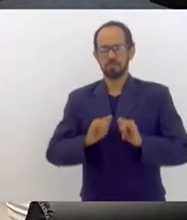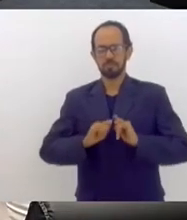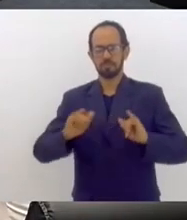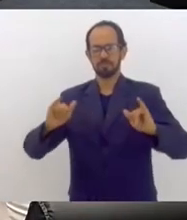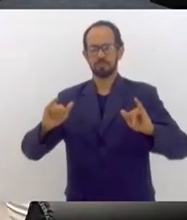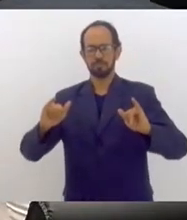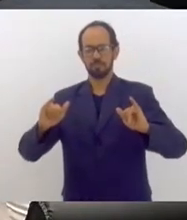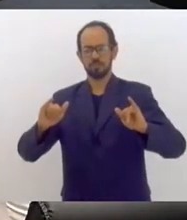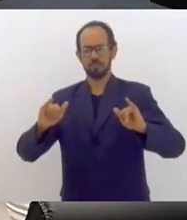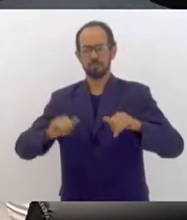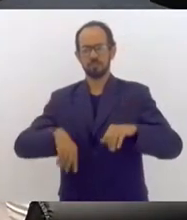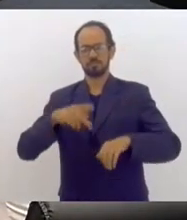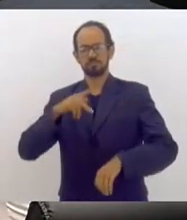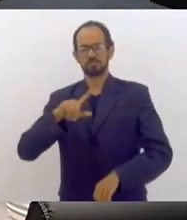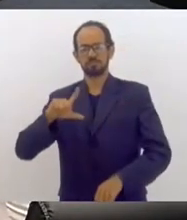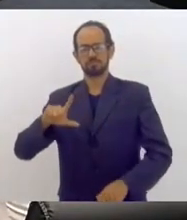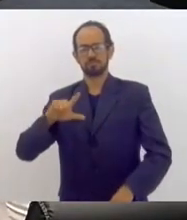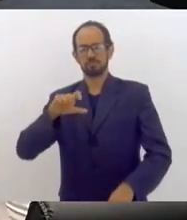Anuncio projeto de lei